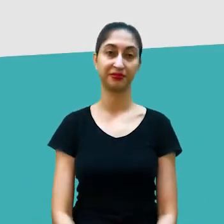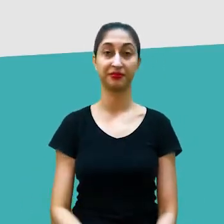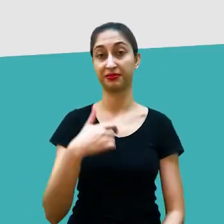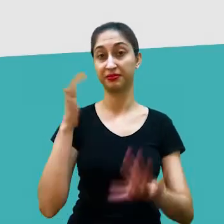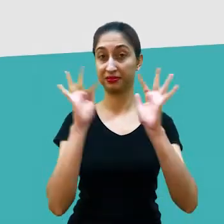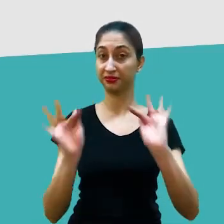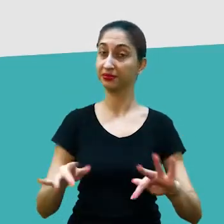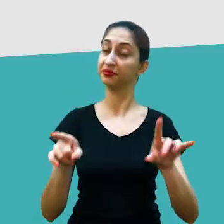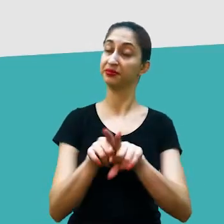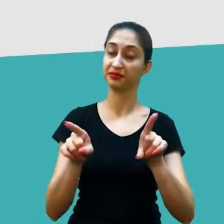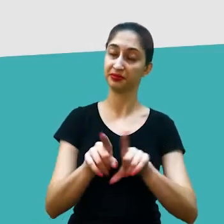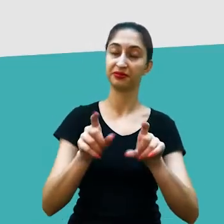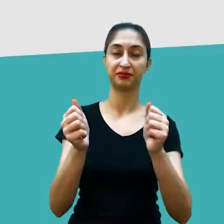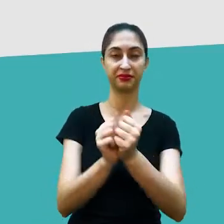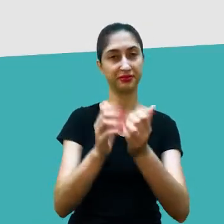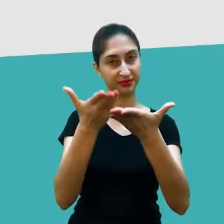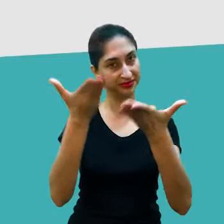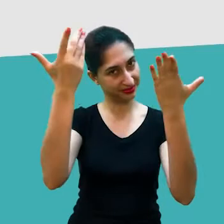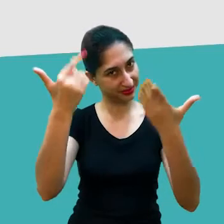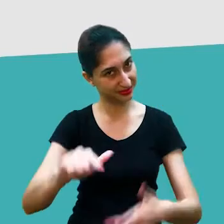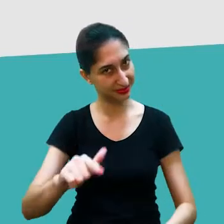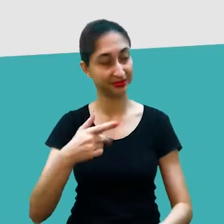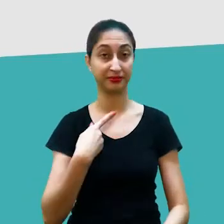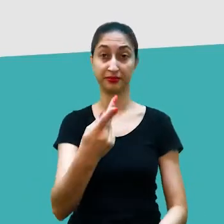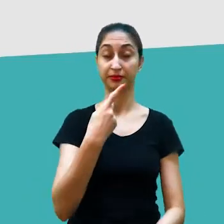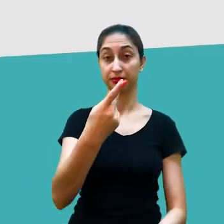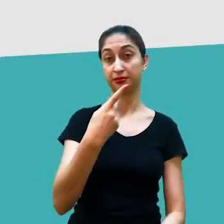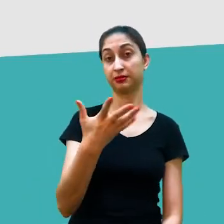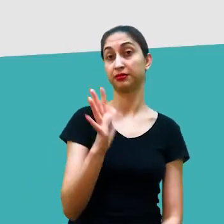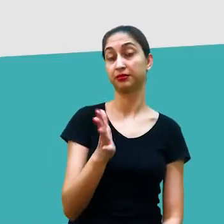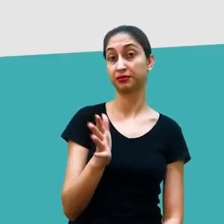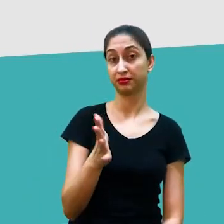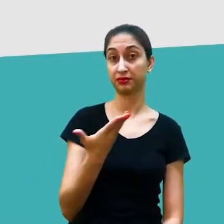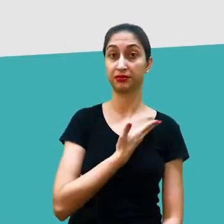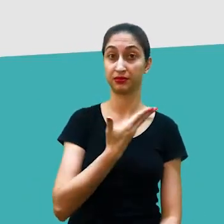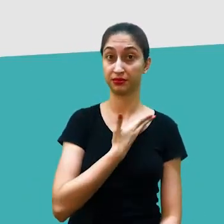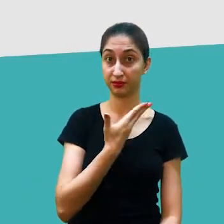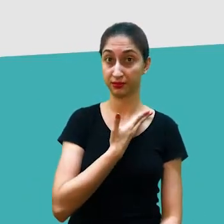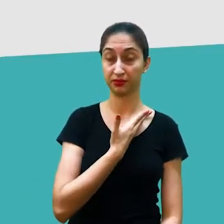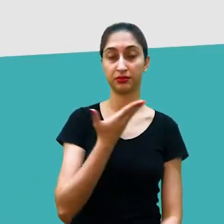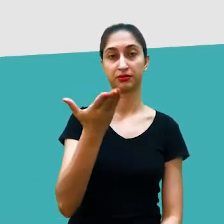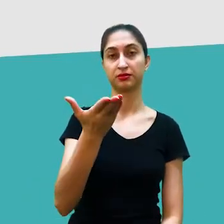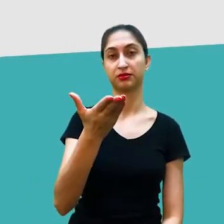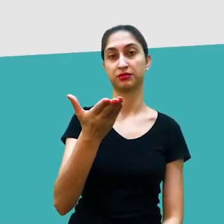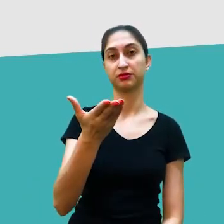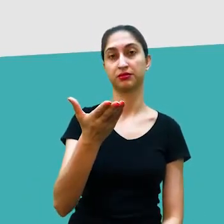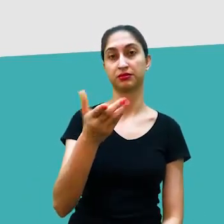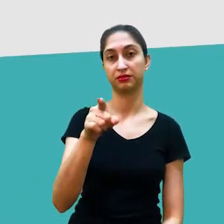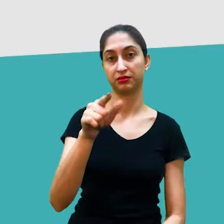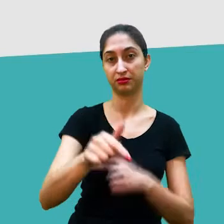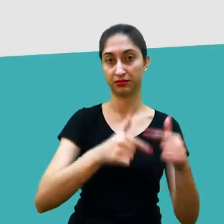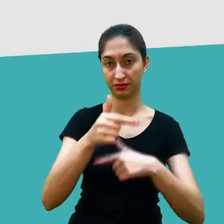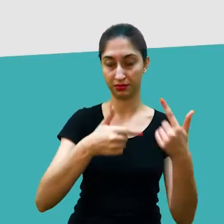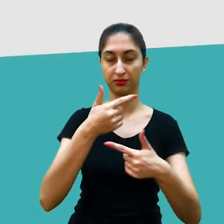feliz também em poder estar com você mais uma vez. Eu e Walter somos colegas, na verdade ele é coordenador do Núcleo de